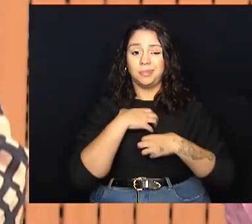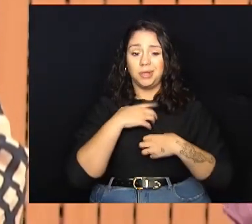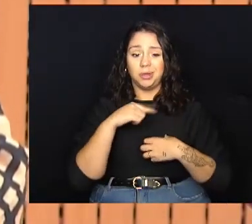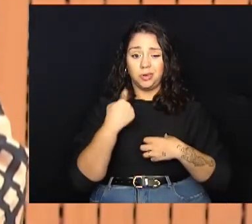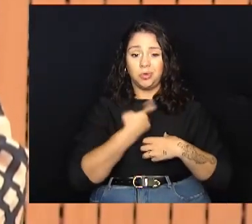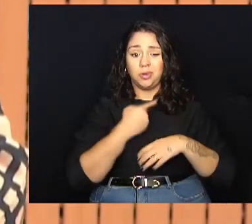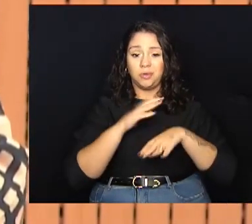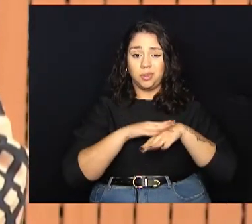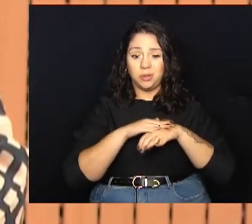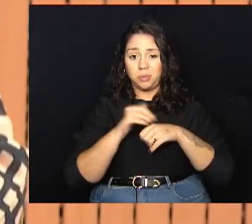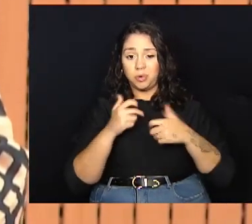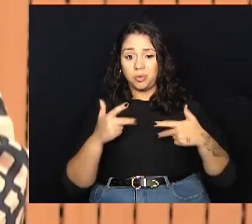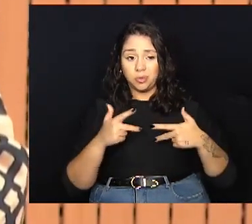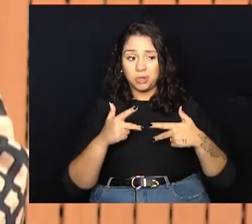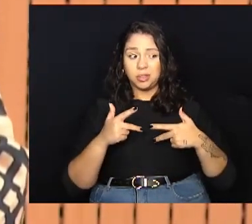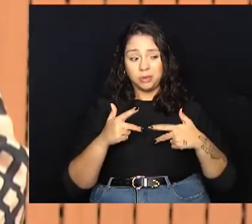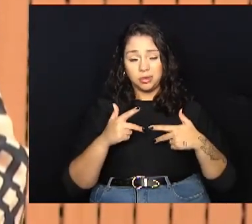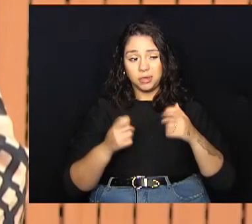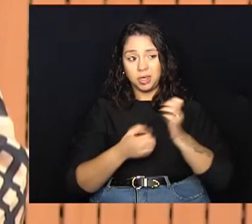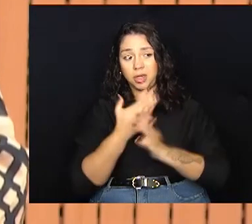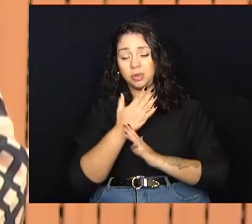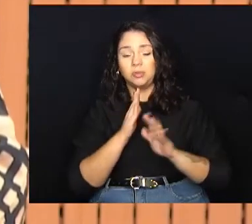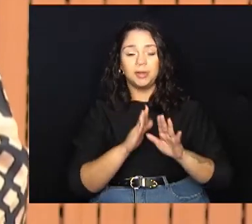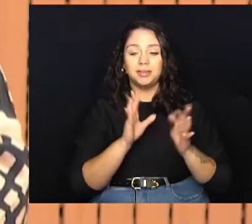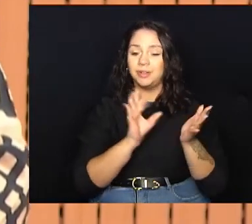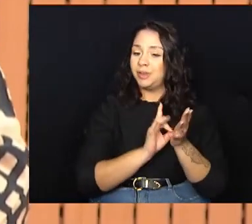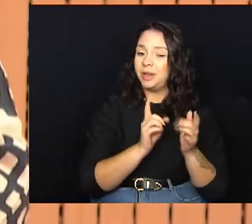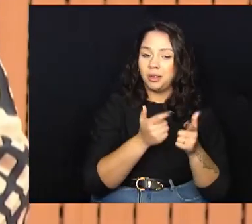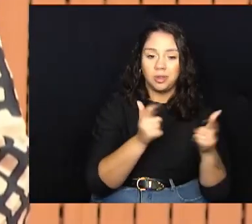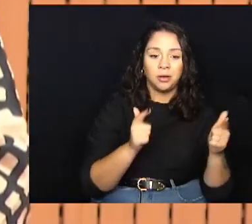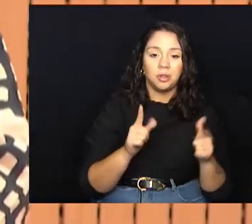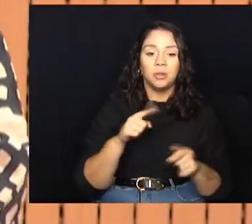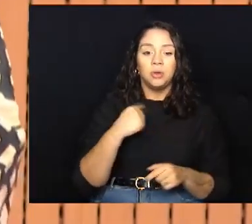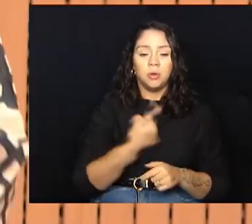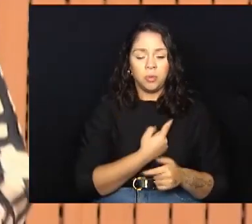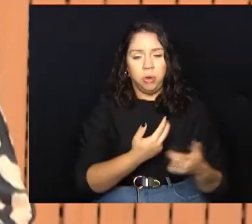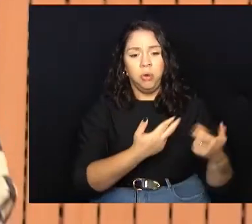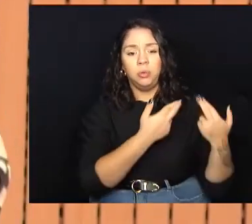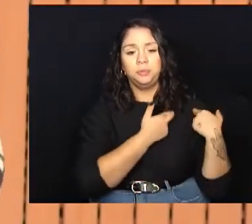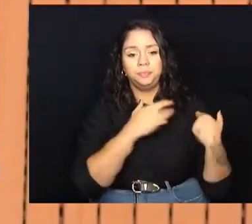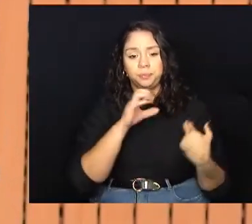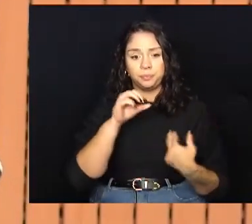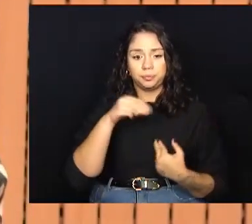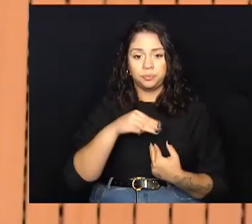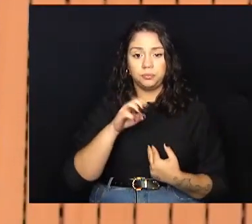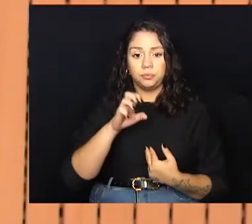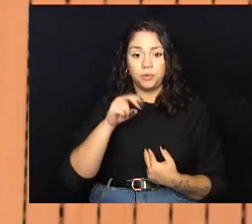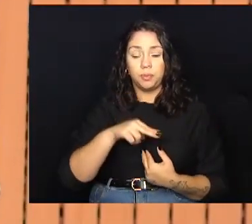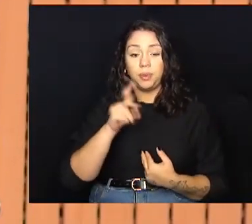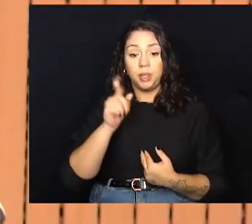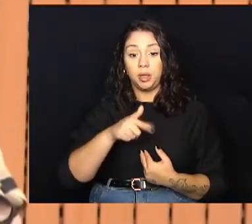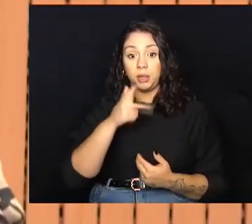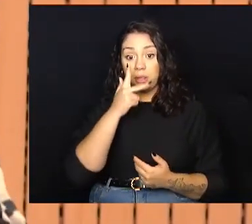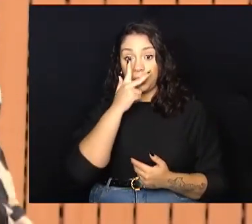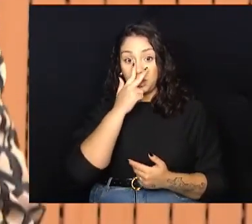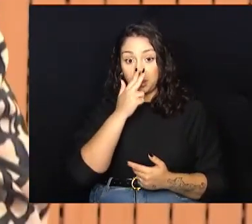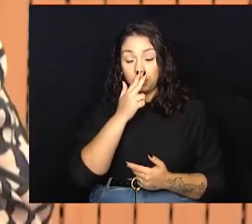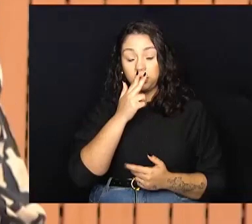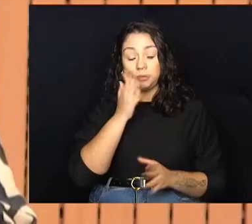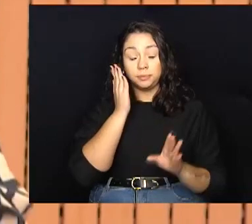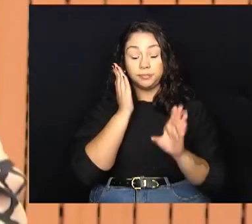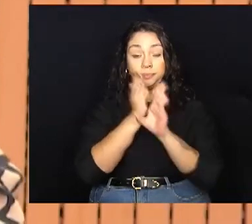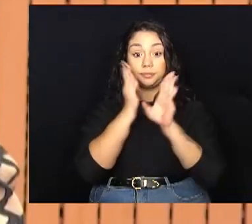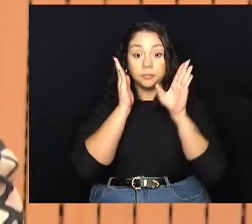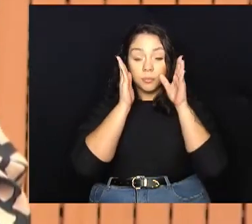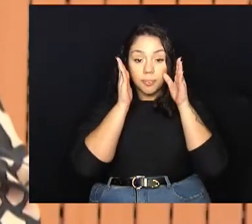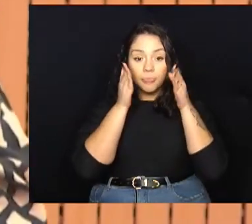alguma coisa quando a gente não está Então acho que a nossa tarefa como comer vai ser achar um foco na minha